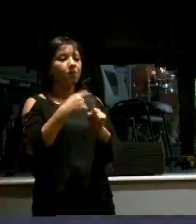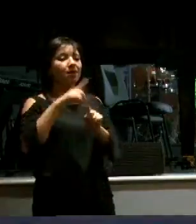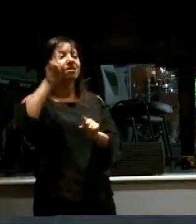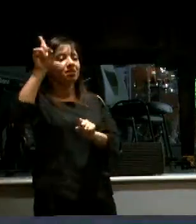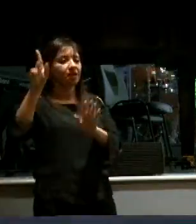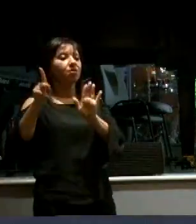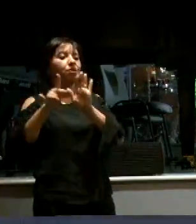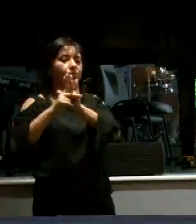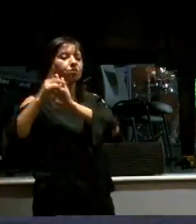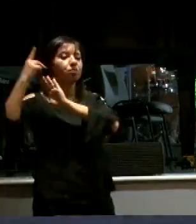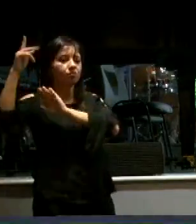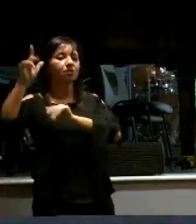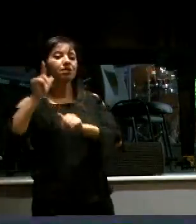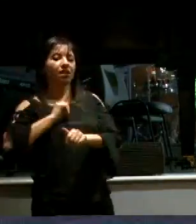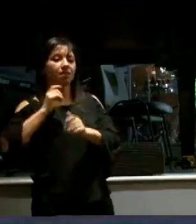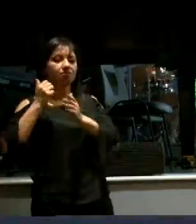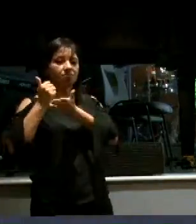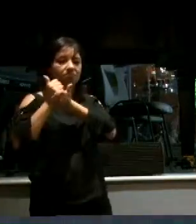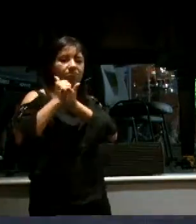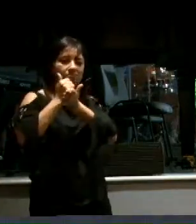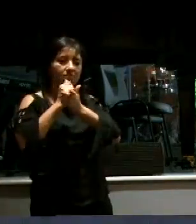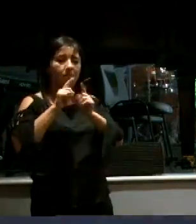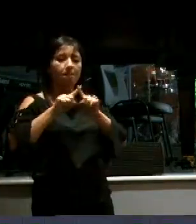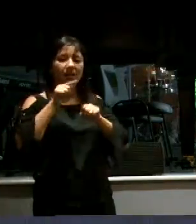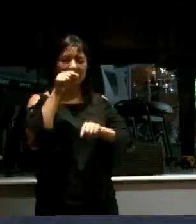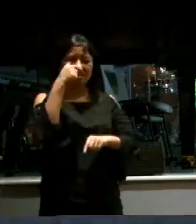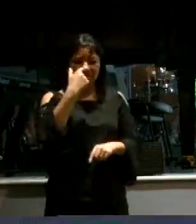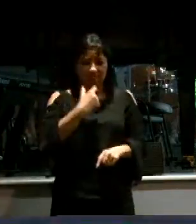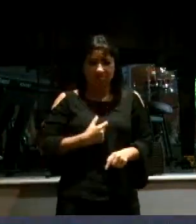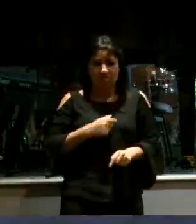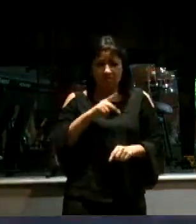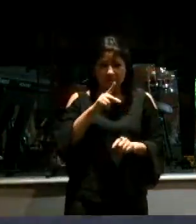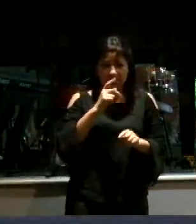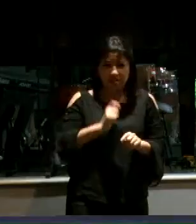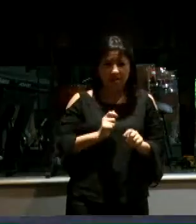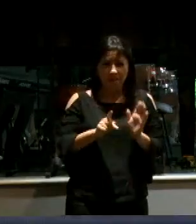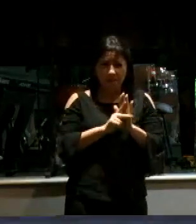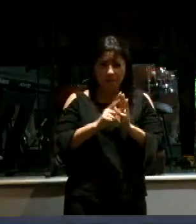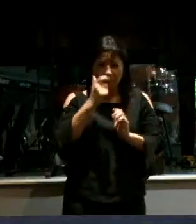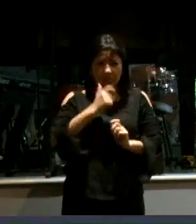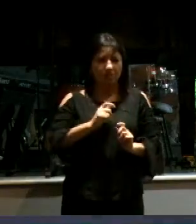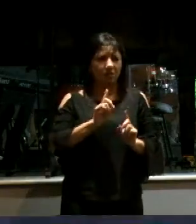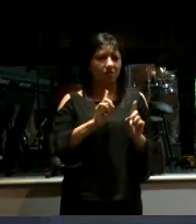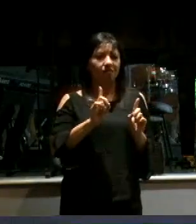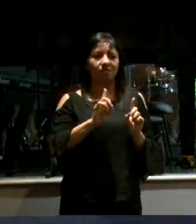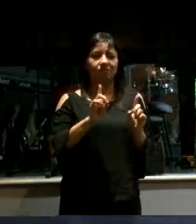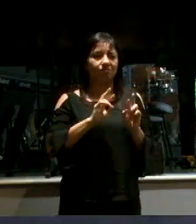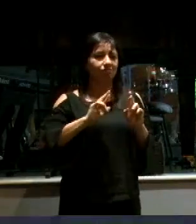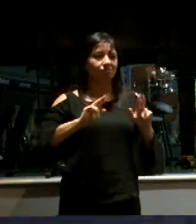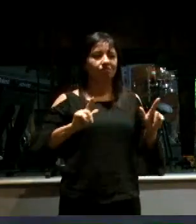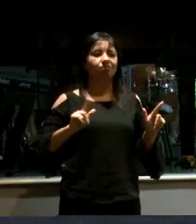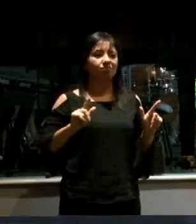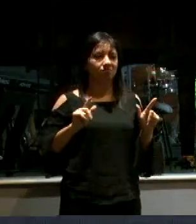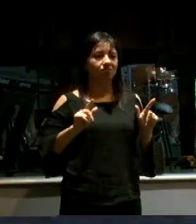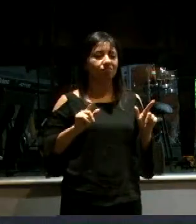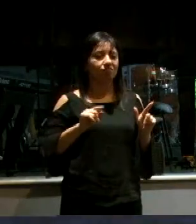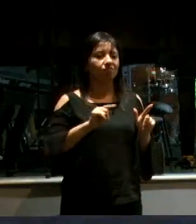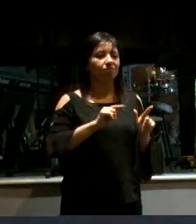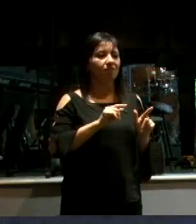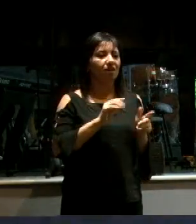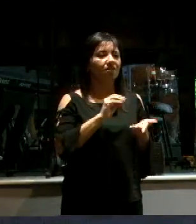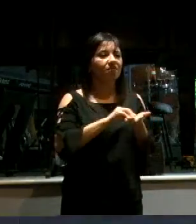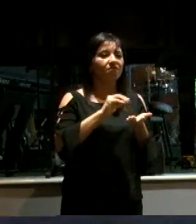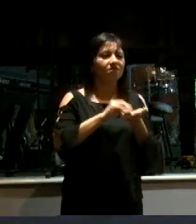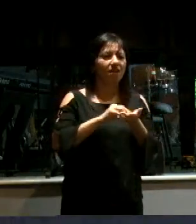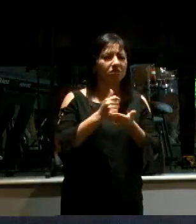de controle não é o antegosto de uma derrota. Não é o prognóstico da morte.